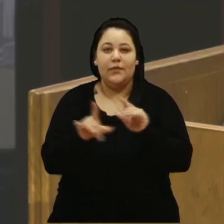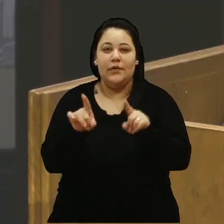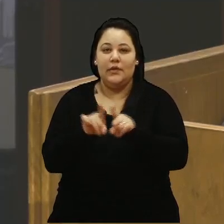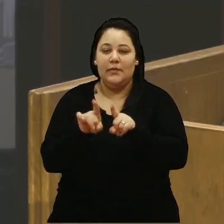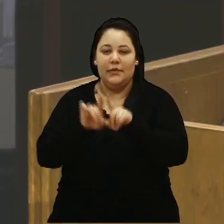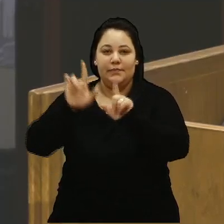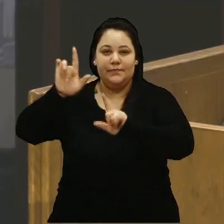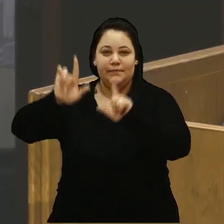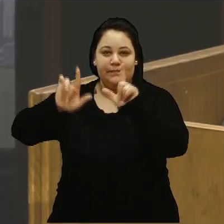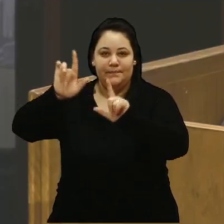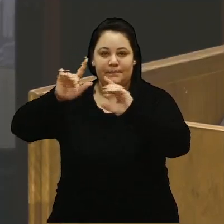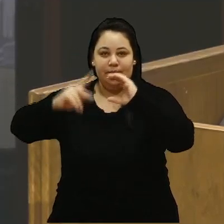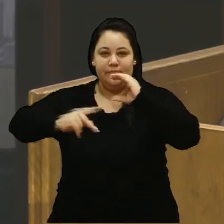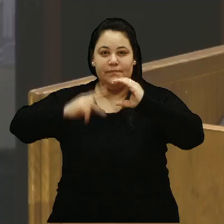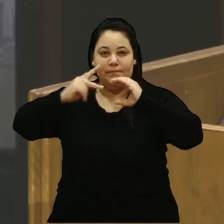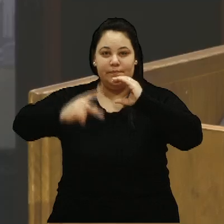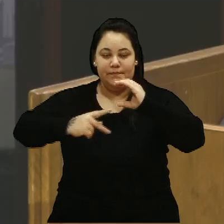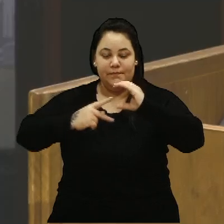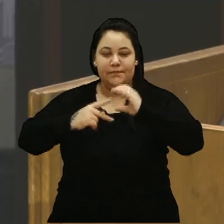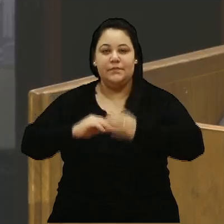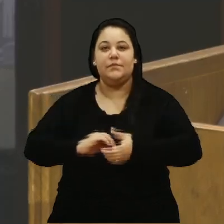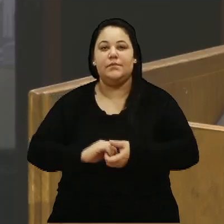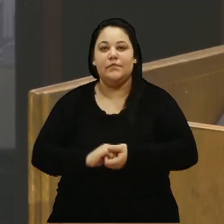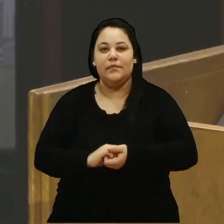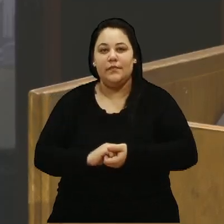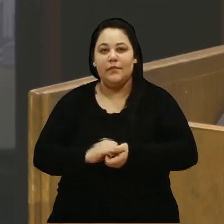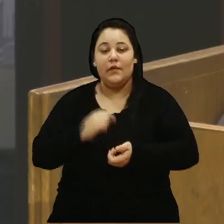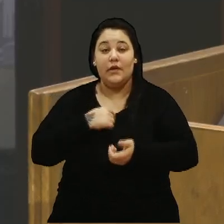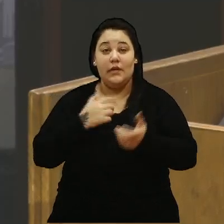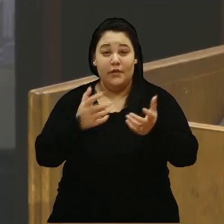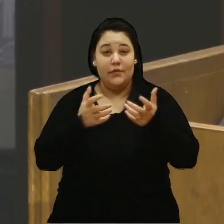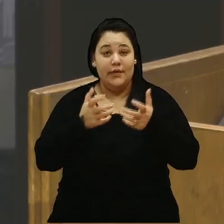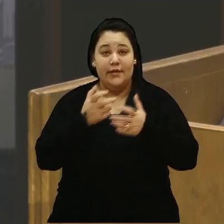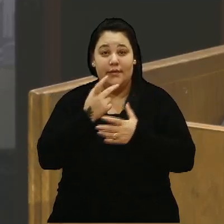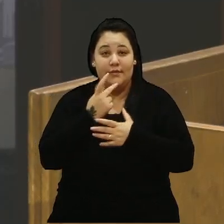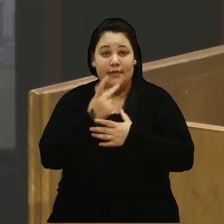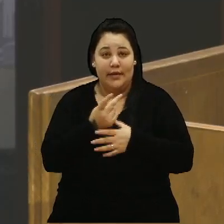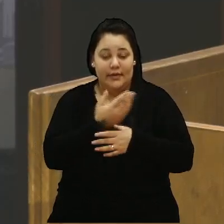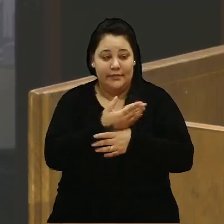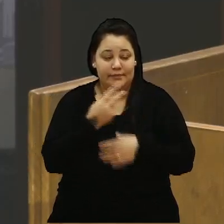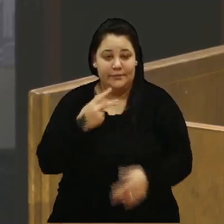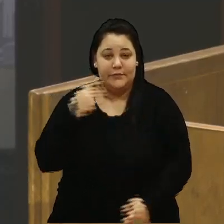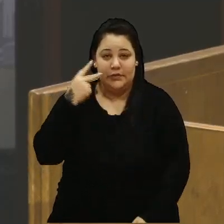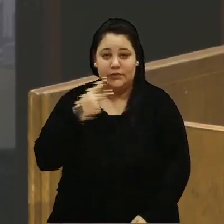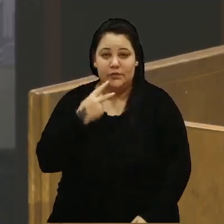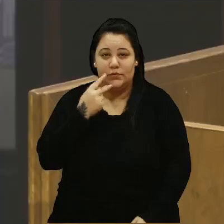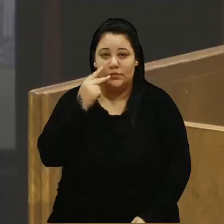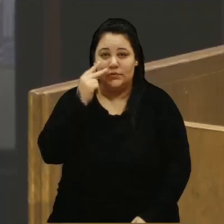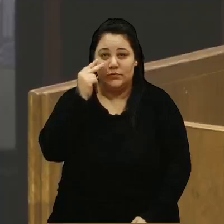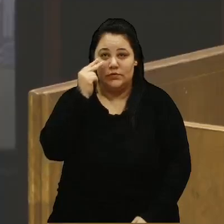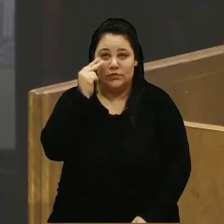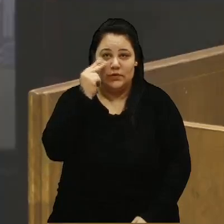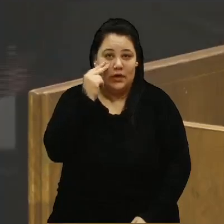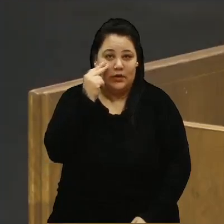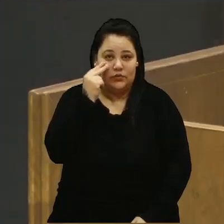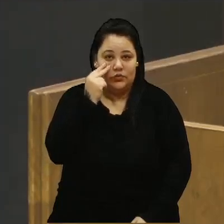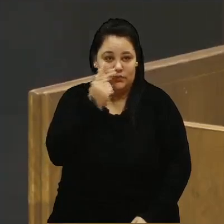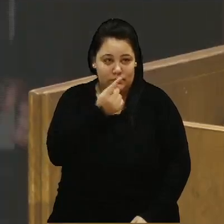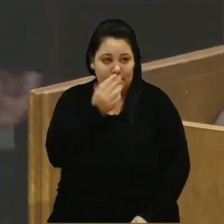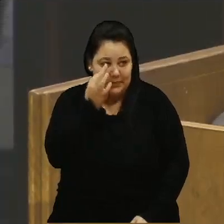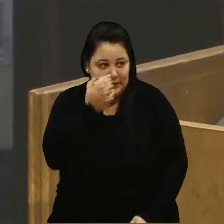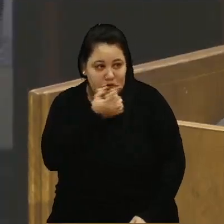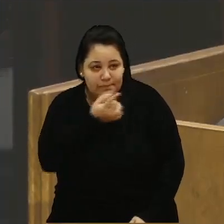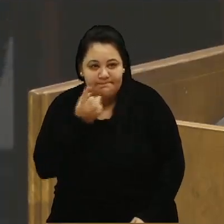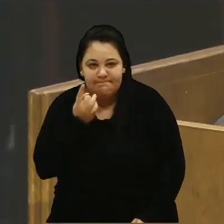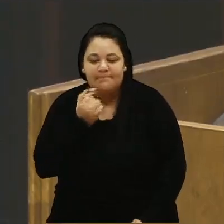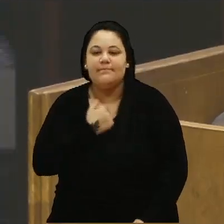TV Câmara. E dizer, vereador Cláudio, está por aí? Fiquei